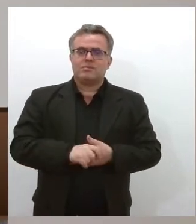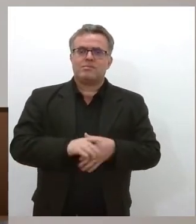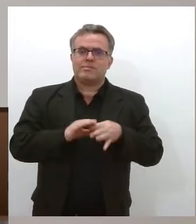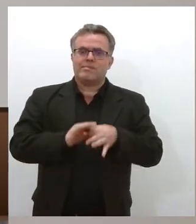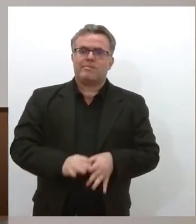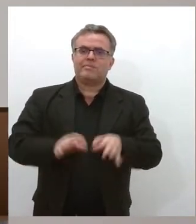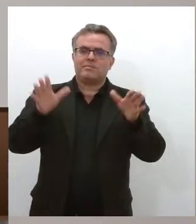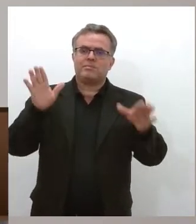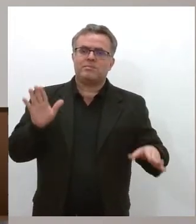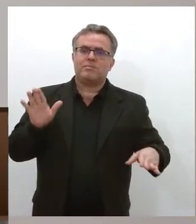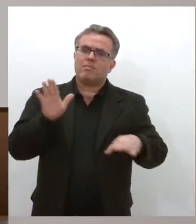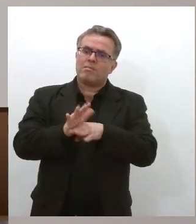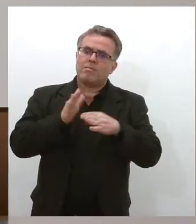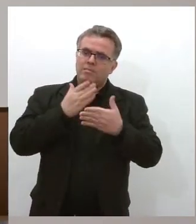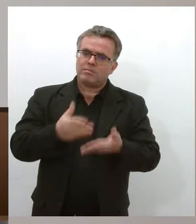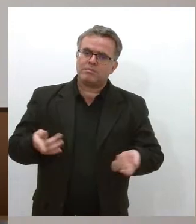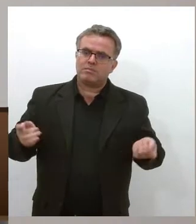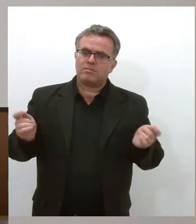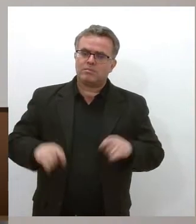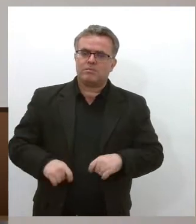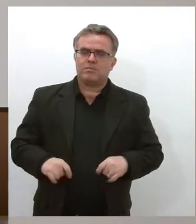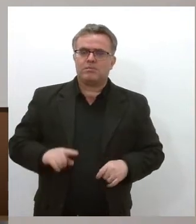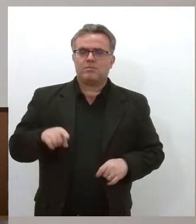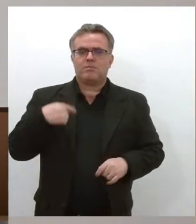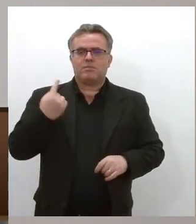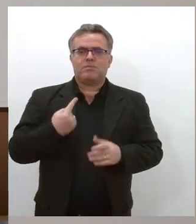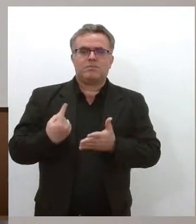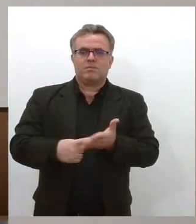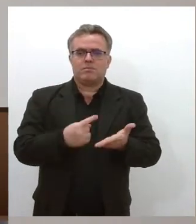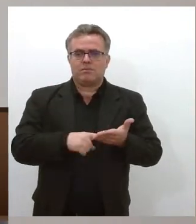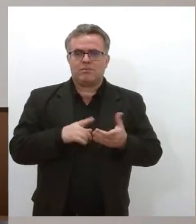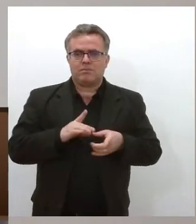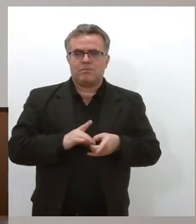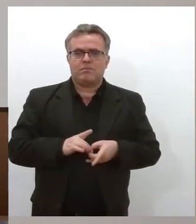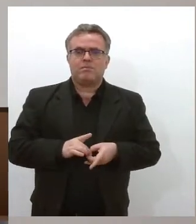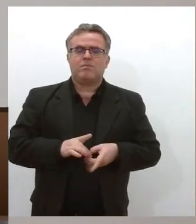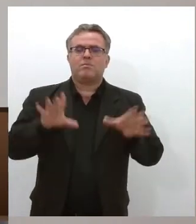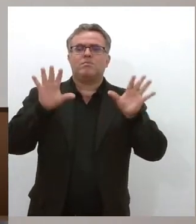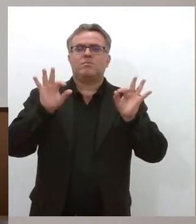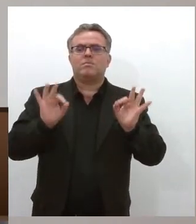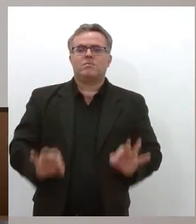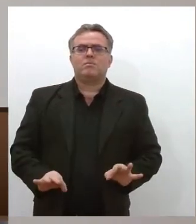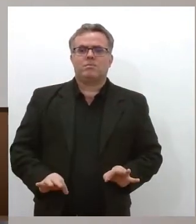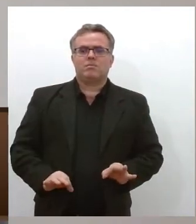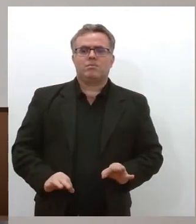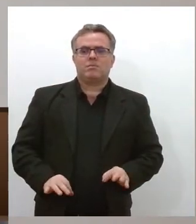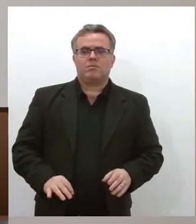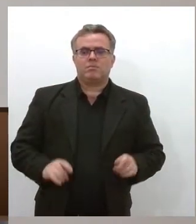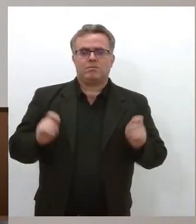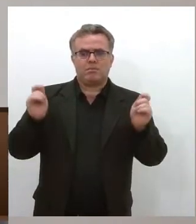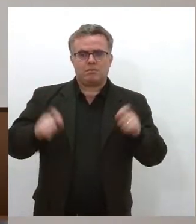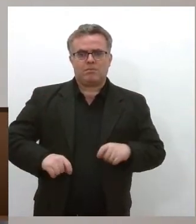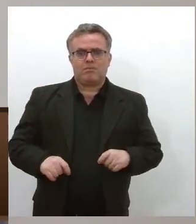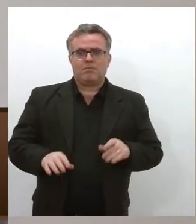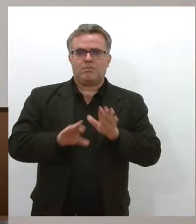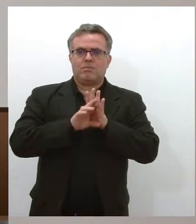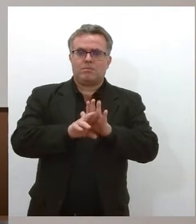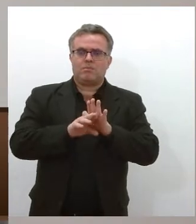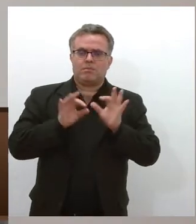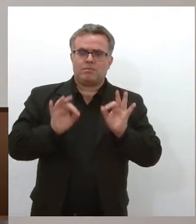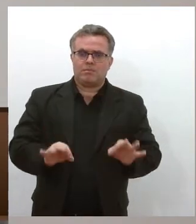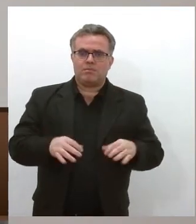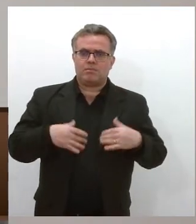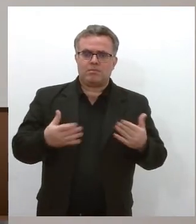que for possível, para que a gente construa uma democracia, de fato, mais justa, mais inclusiva, mais representativa. Muito